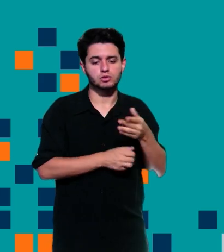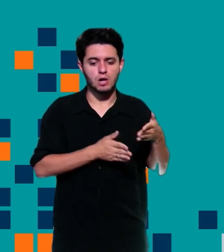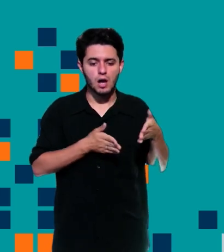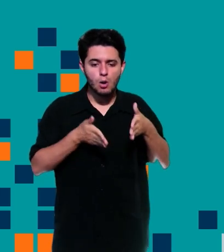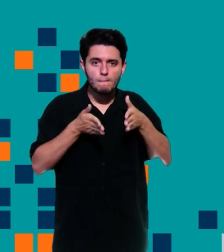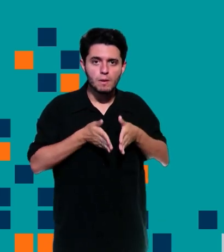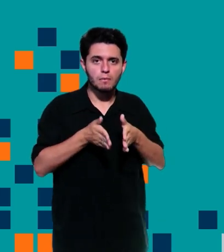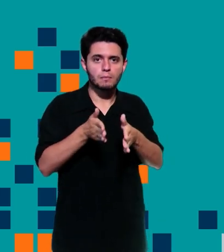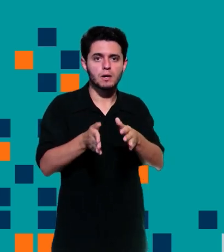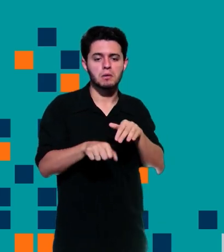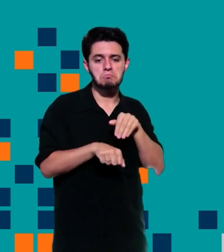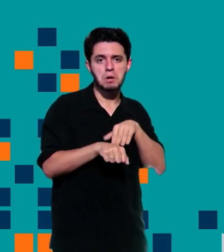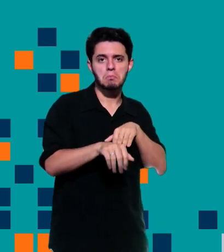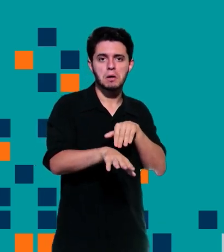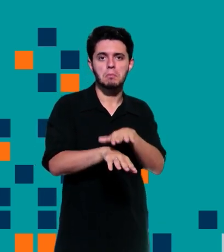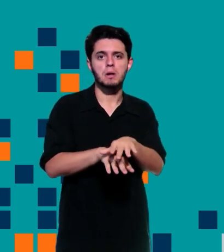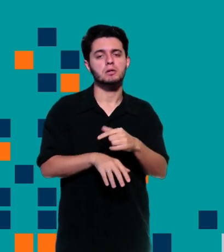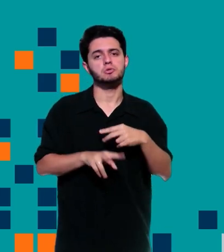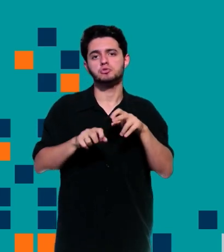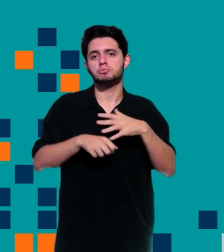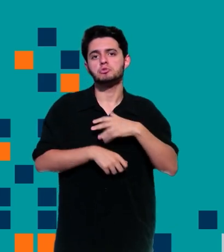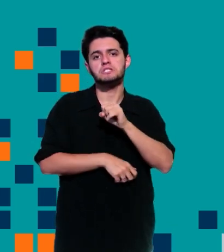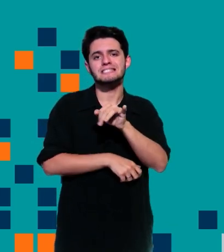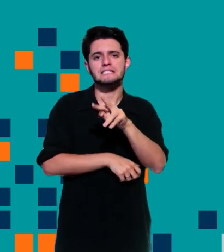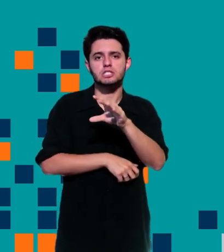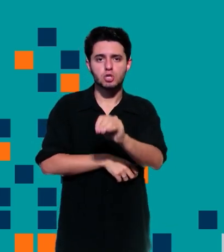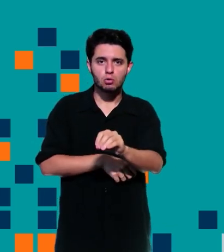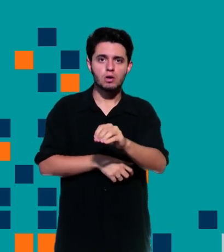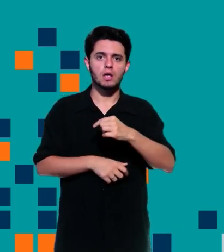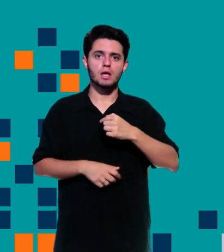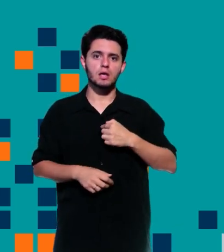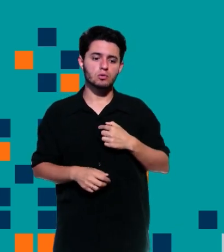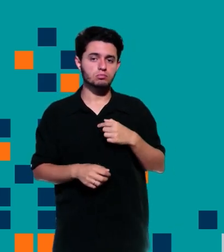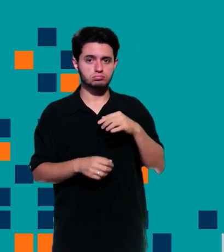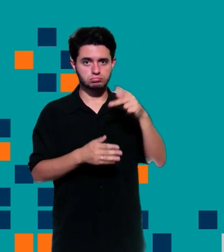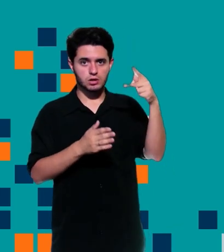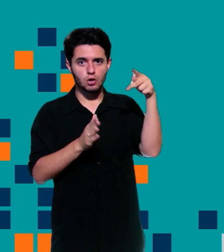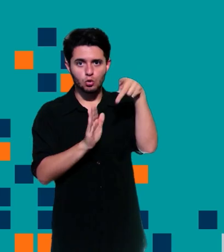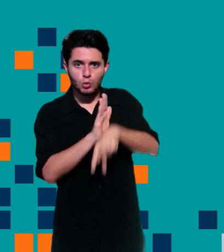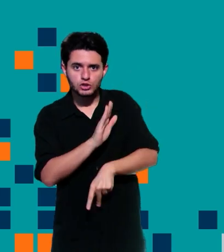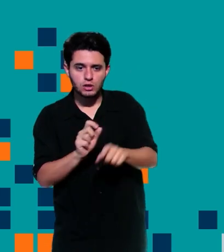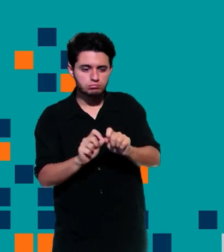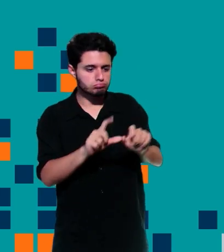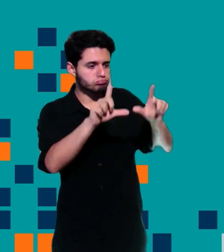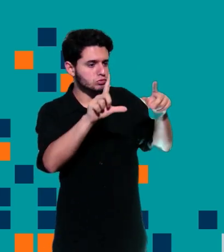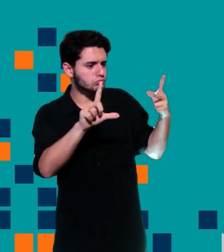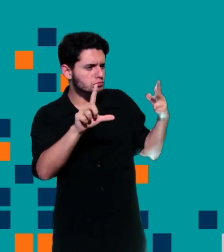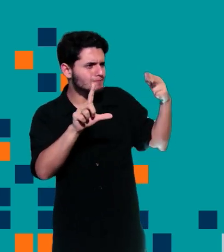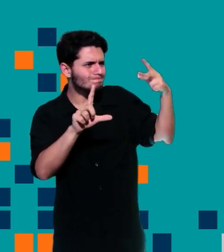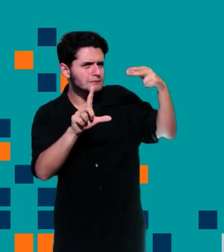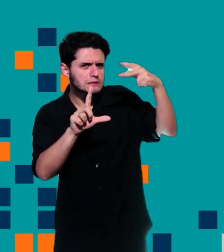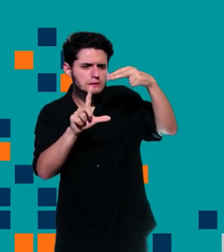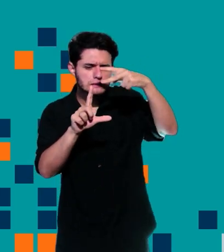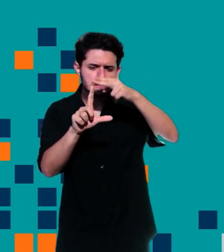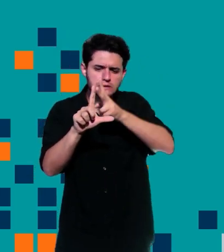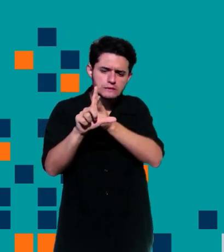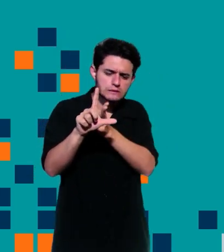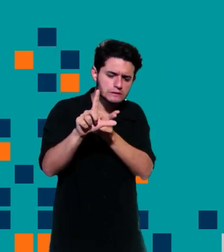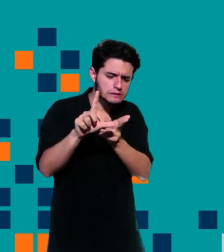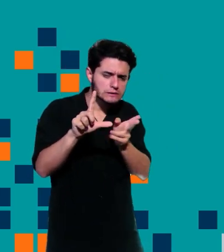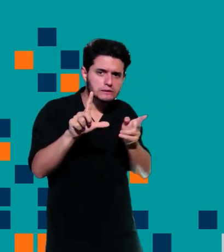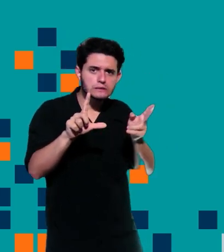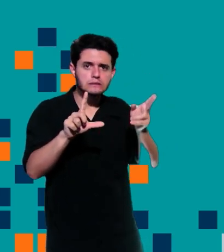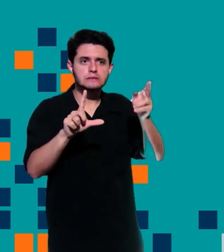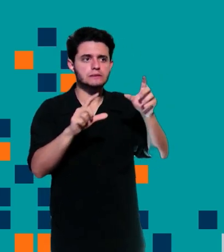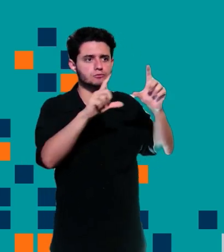o meu doutorado sobre o Sérgio, eu recortei a obra dele, que é vastíssima. Aliás, o material dele está